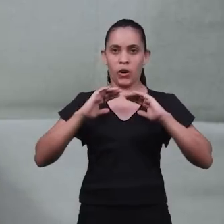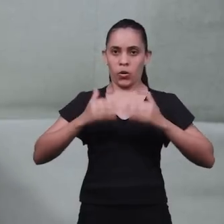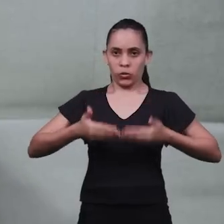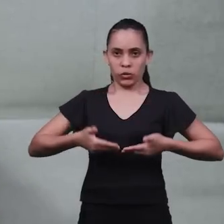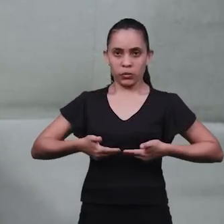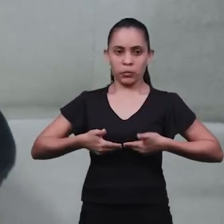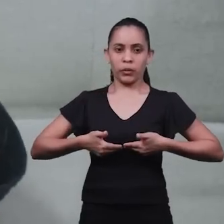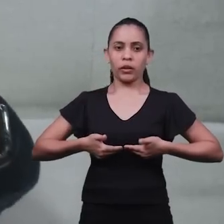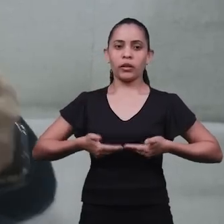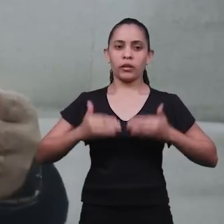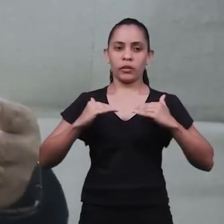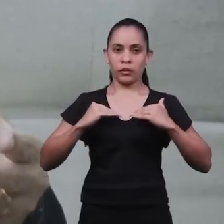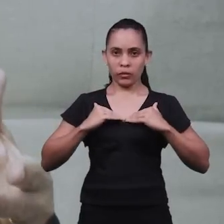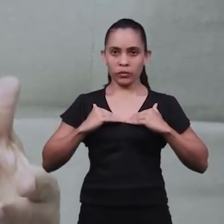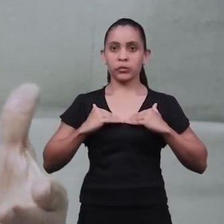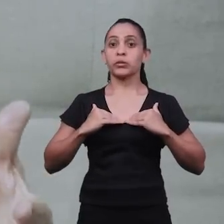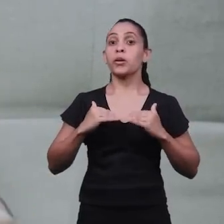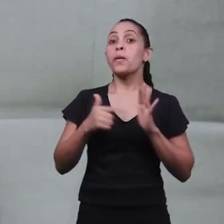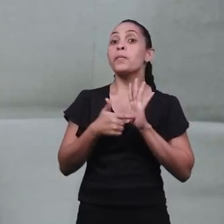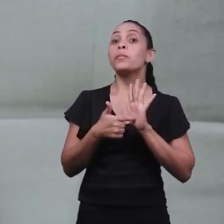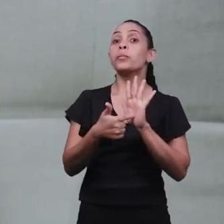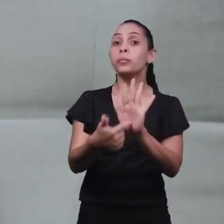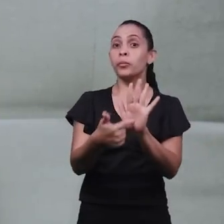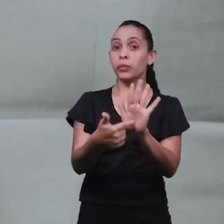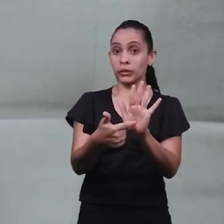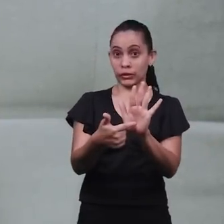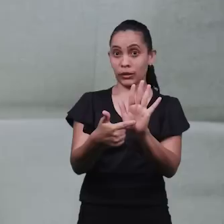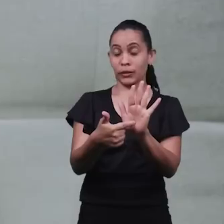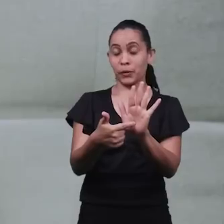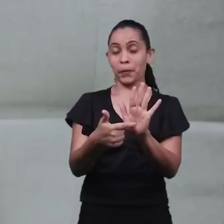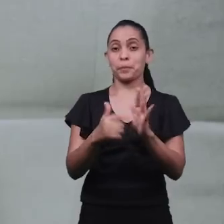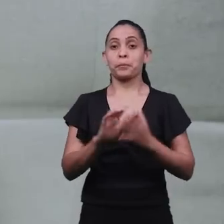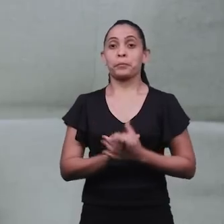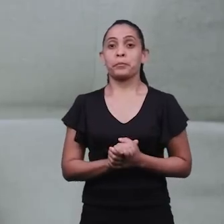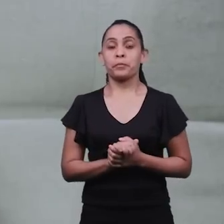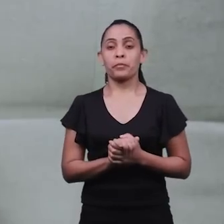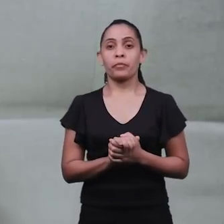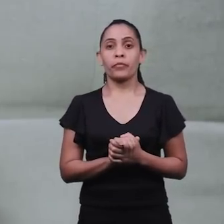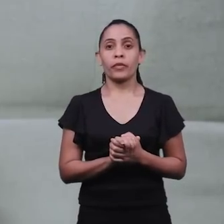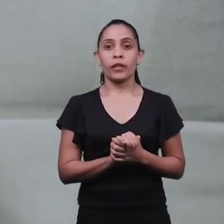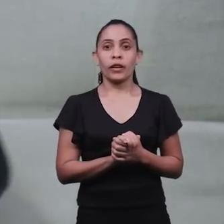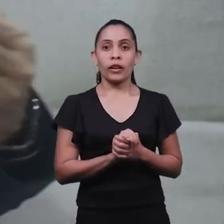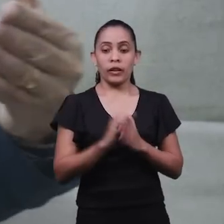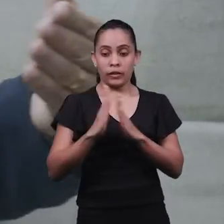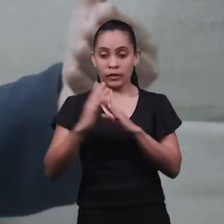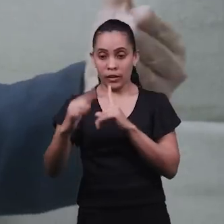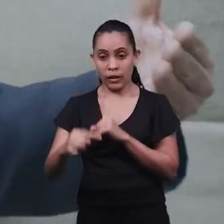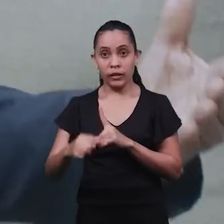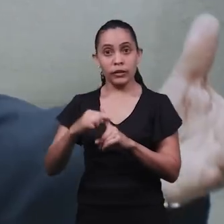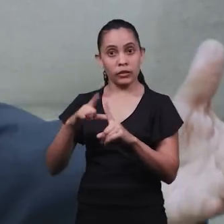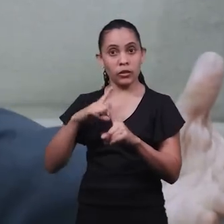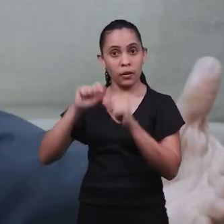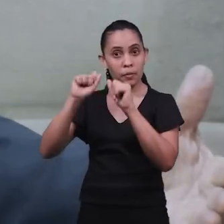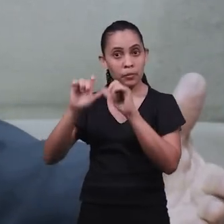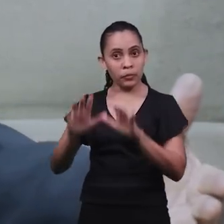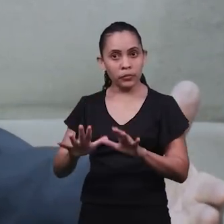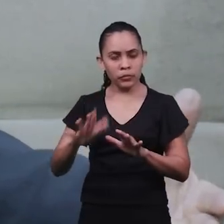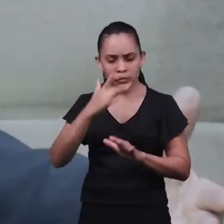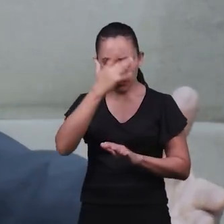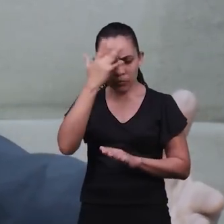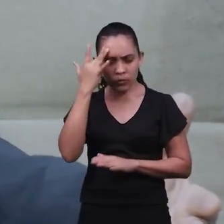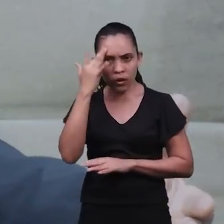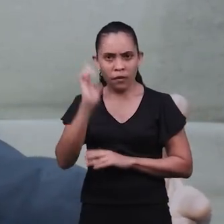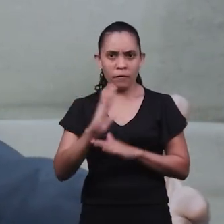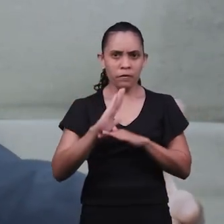né, do sustento através do leite, então a igreja, o alimento que a igreja tem para aquele que é nascido de novo, não vem